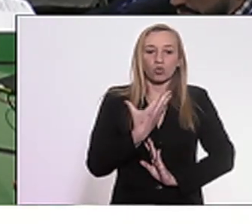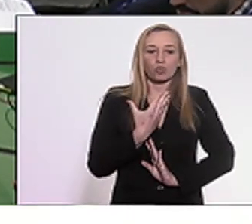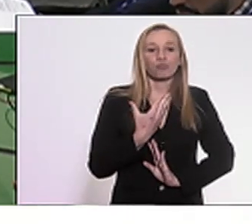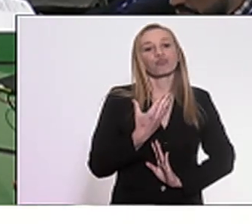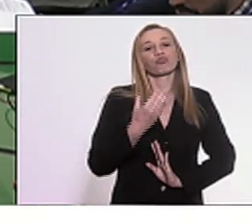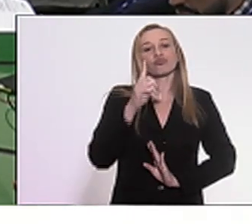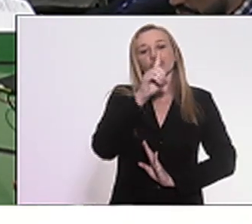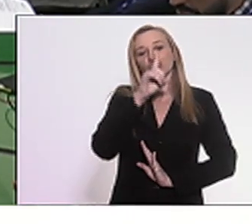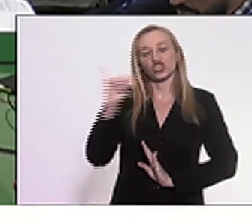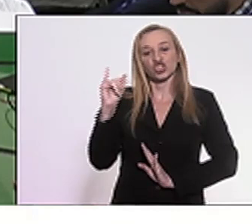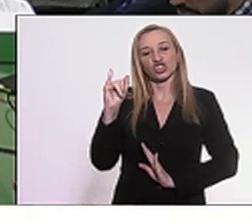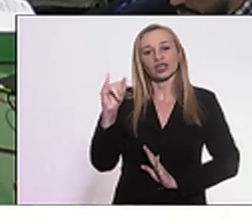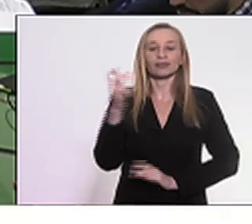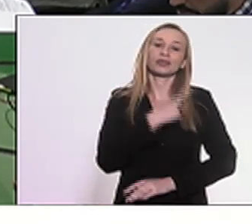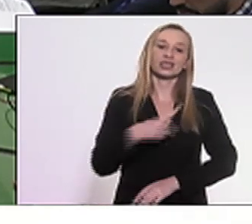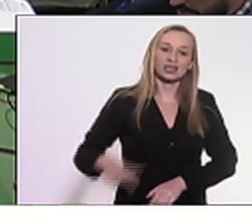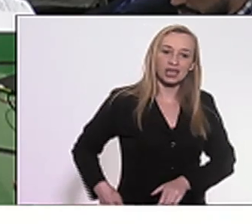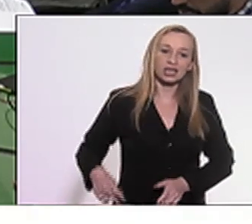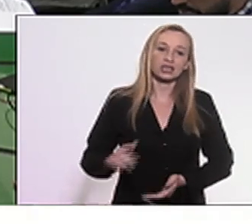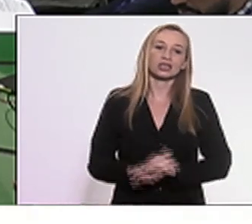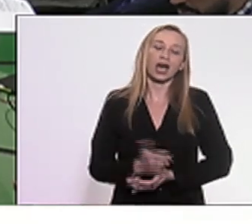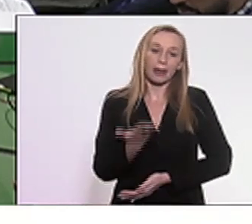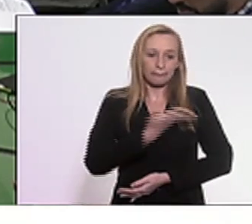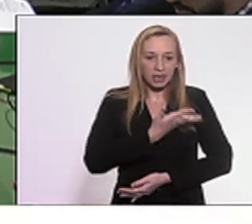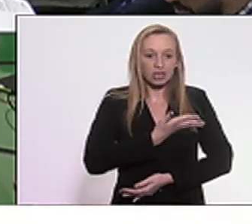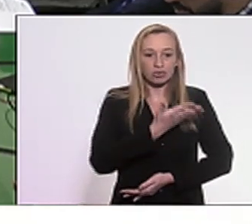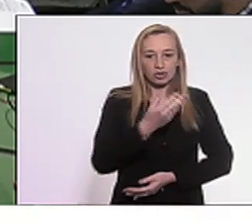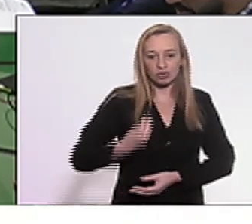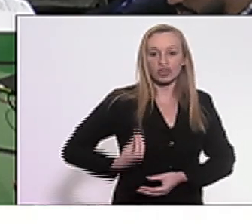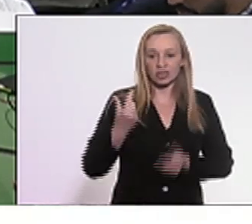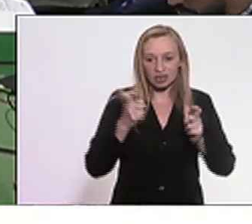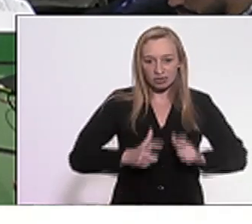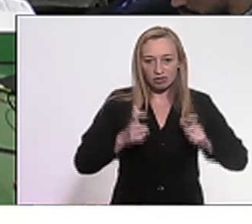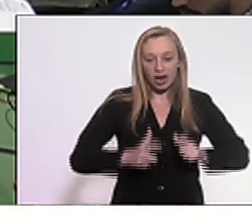Bom dia, presidente, colegas que estão participando dessa